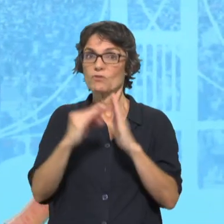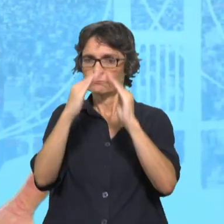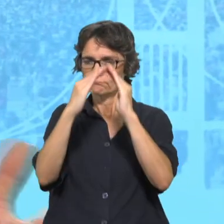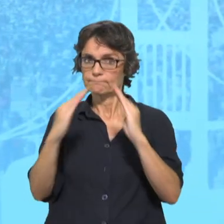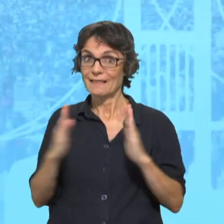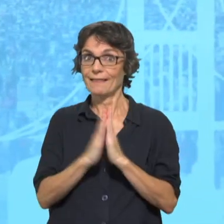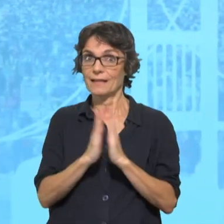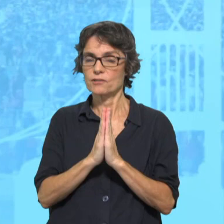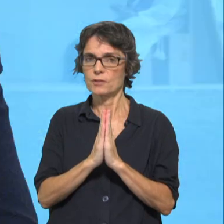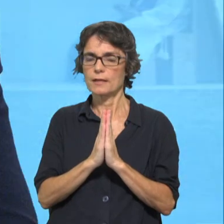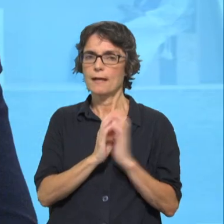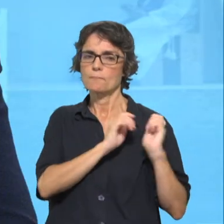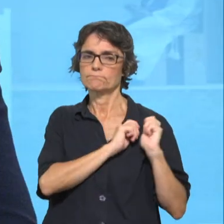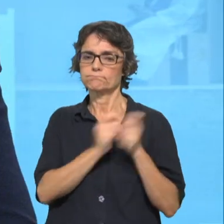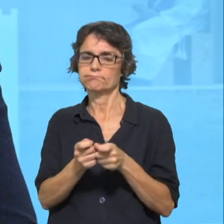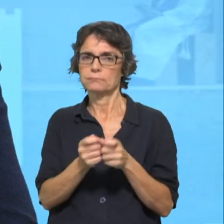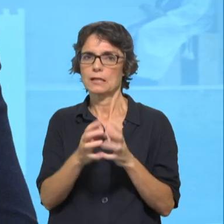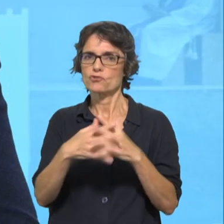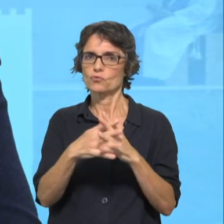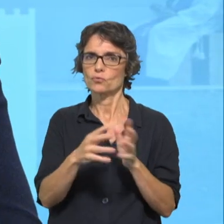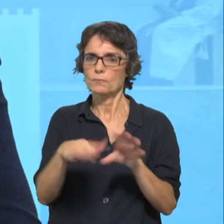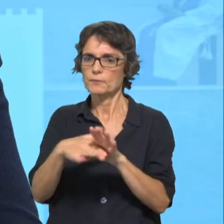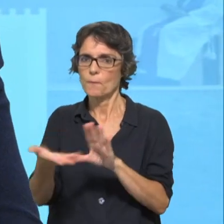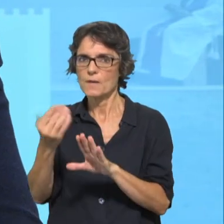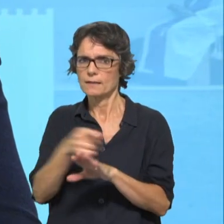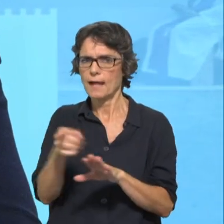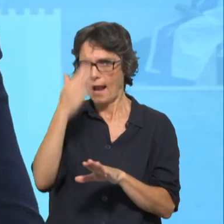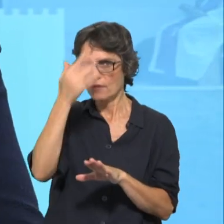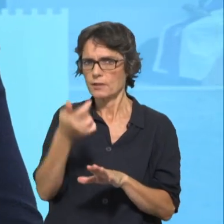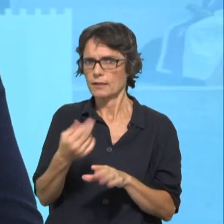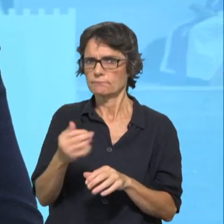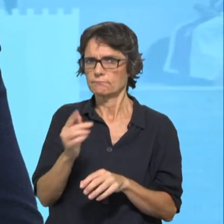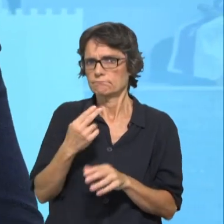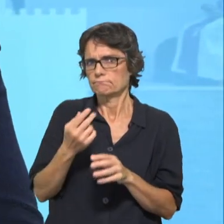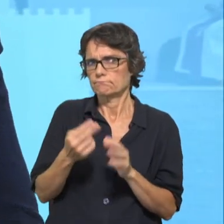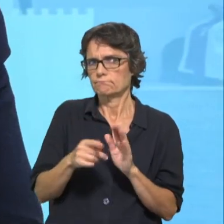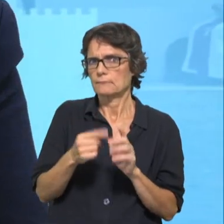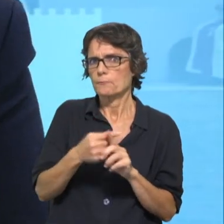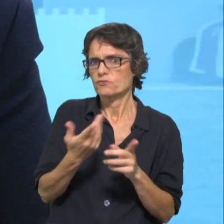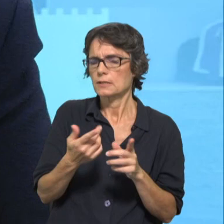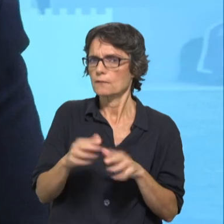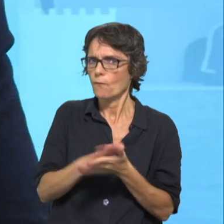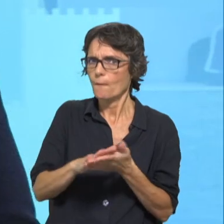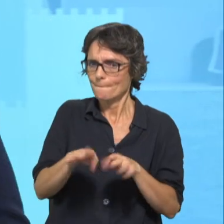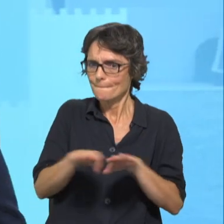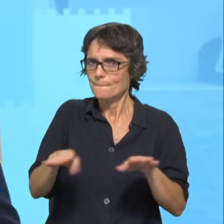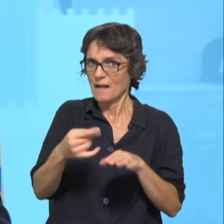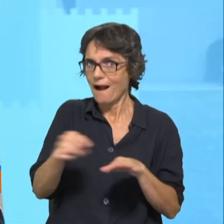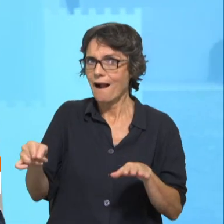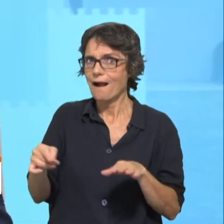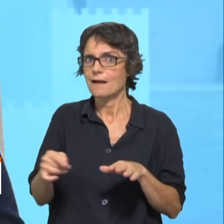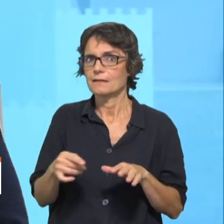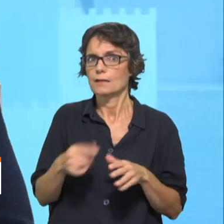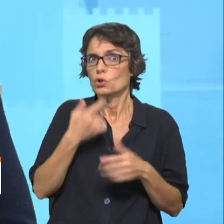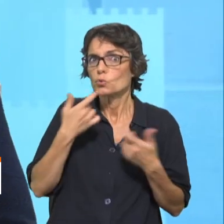mais participadas, está a acontecer desde as bases? Ou em algumas bases, pelo menos. Em algumas bases está a acontecer, sem dúvida.